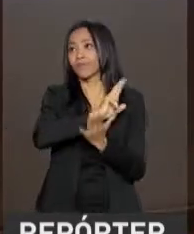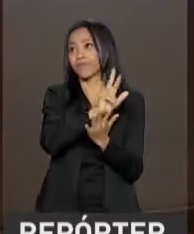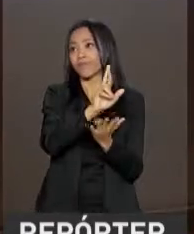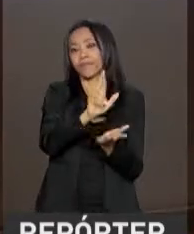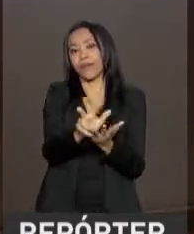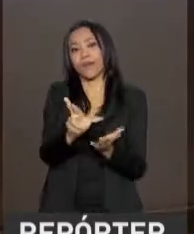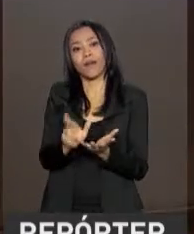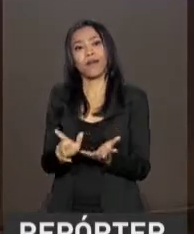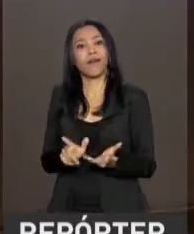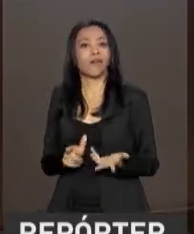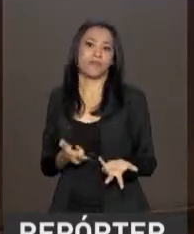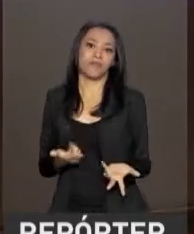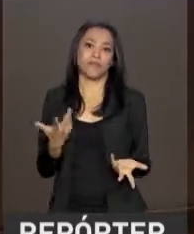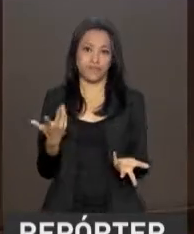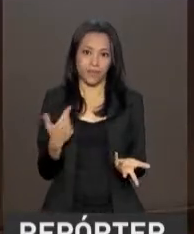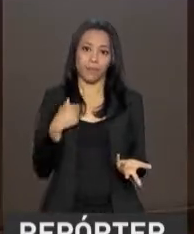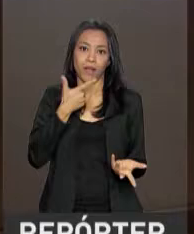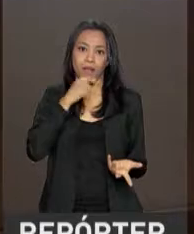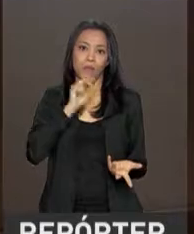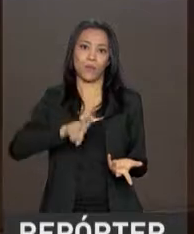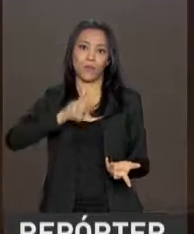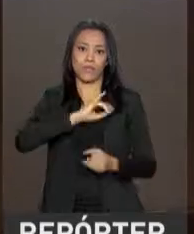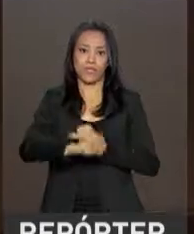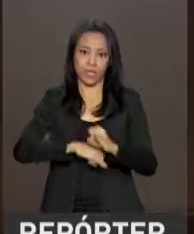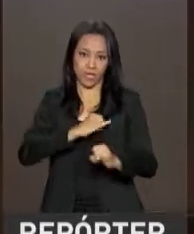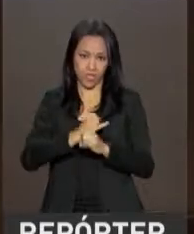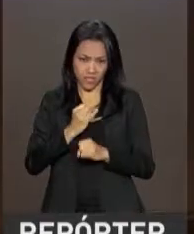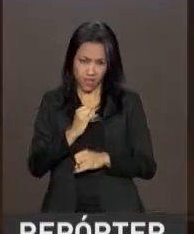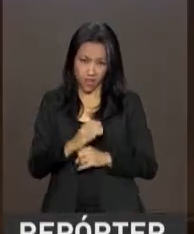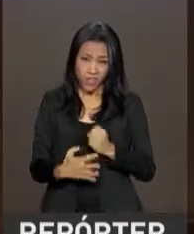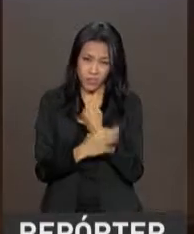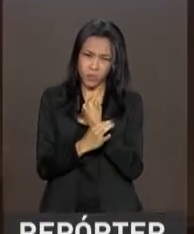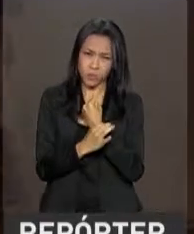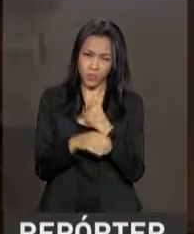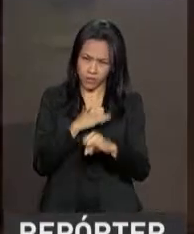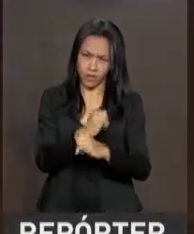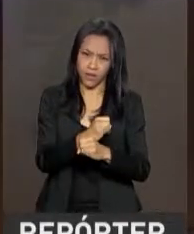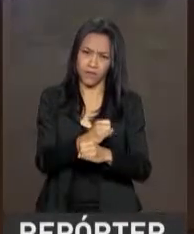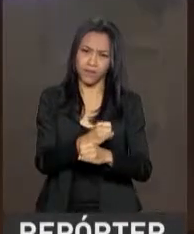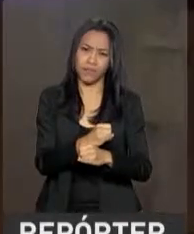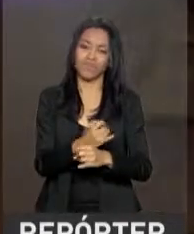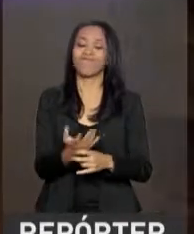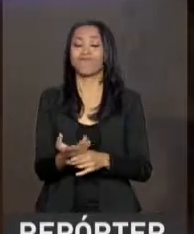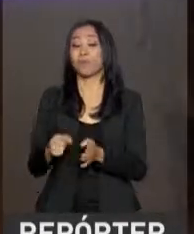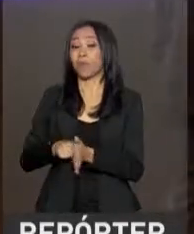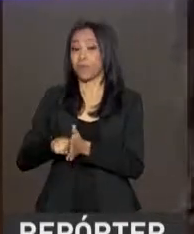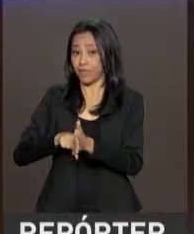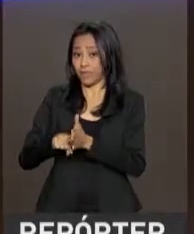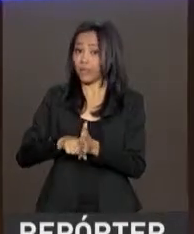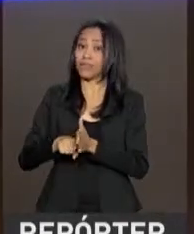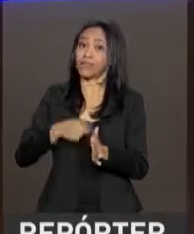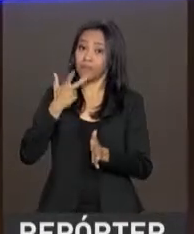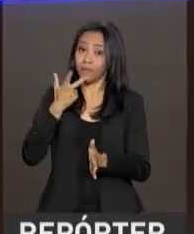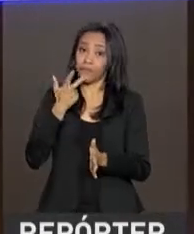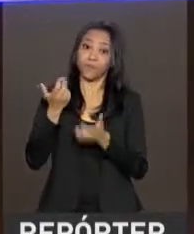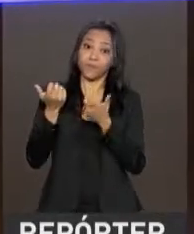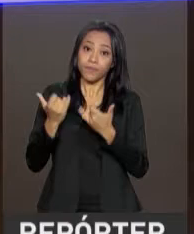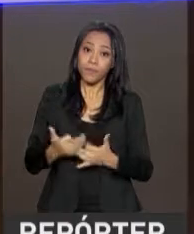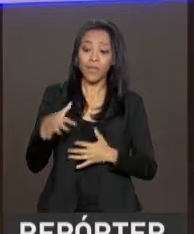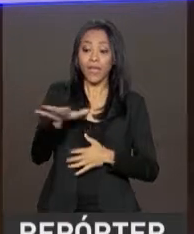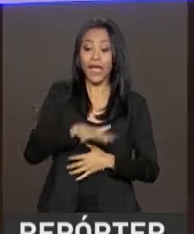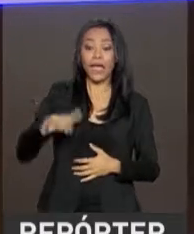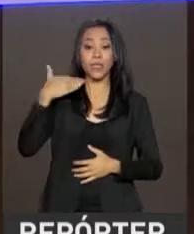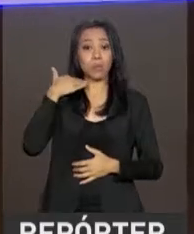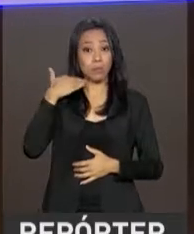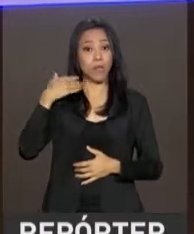de quem está online mas será que a internet é realmente segura um estudo revela que o setor bancário é um dos que